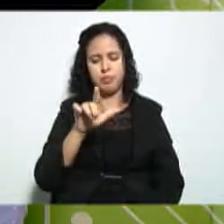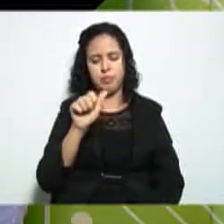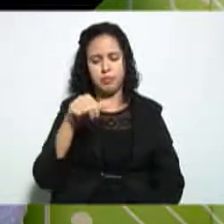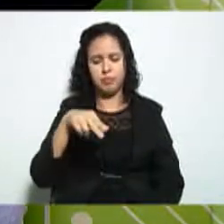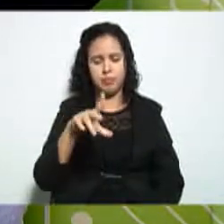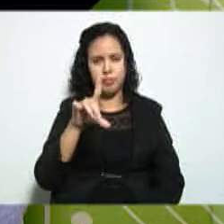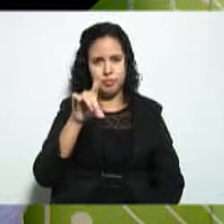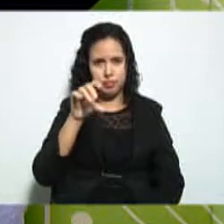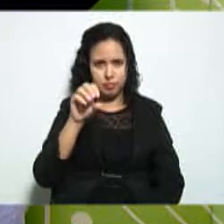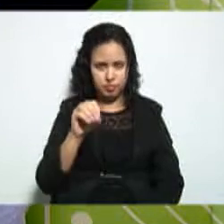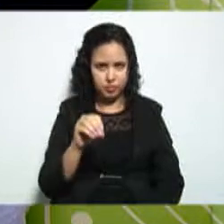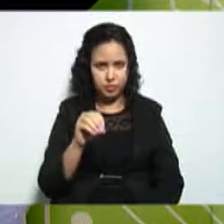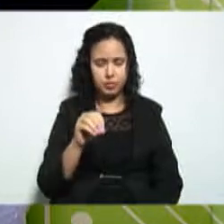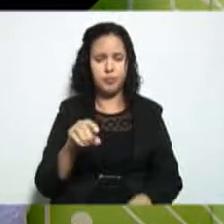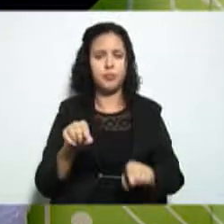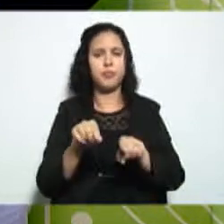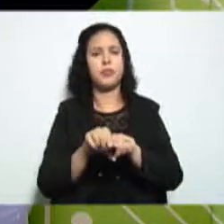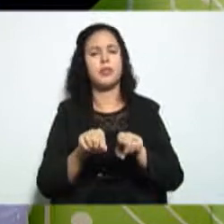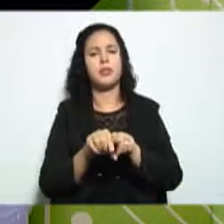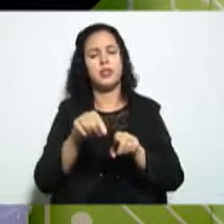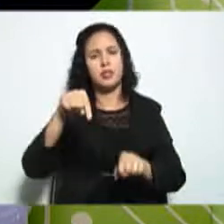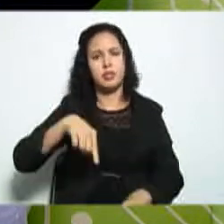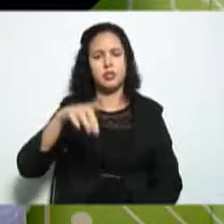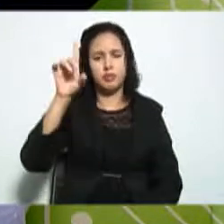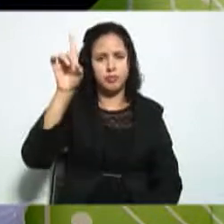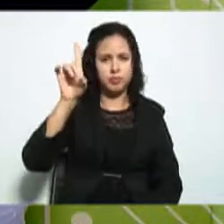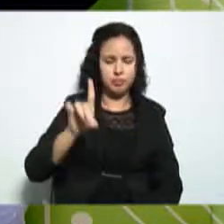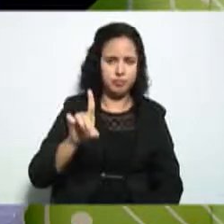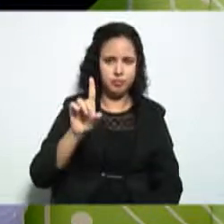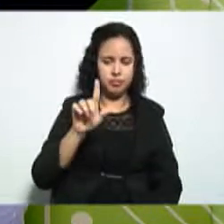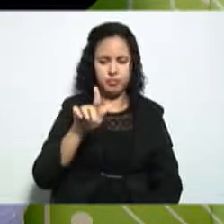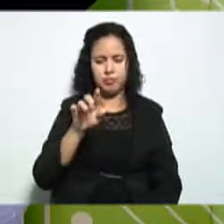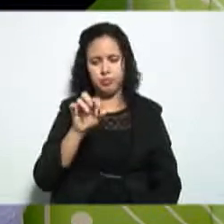No nosso campus, para direção geral do nosso campus, a gente tem como